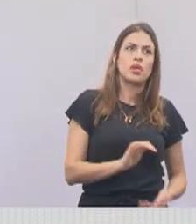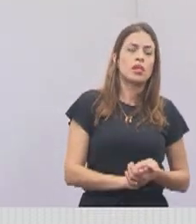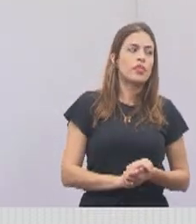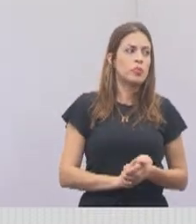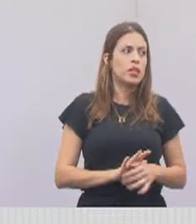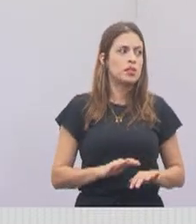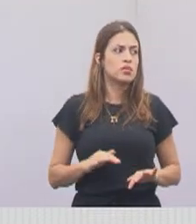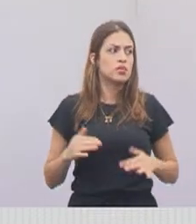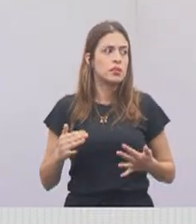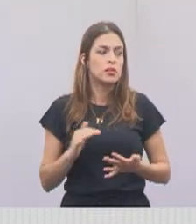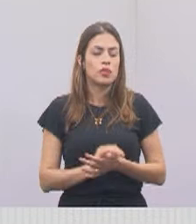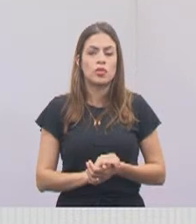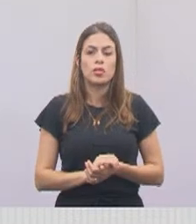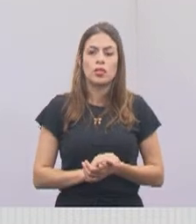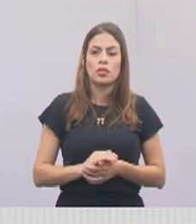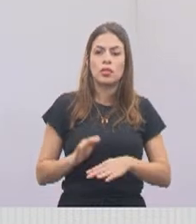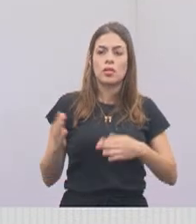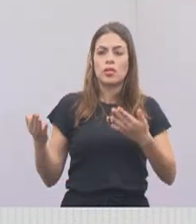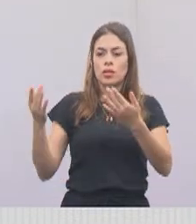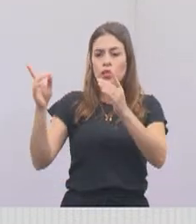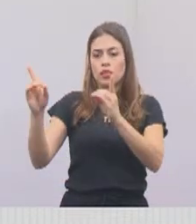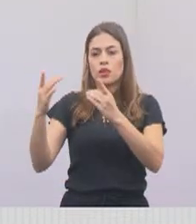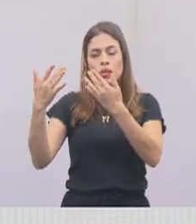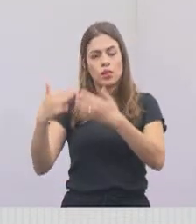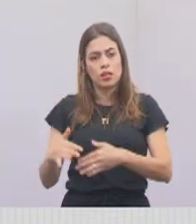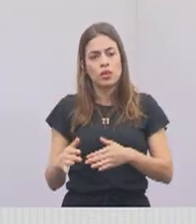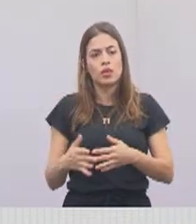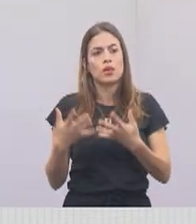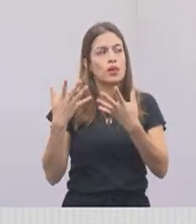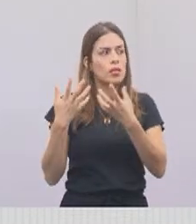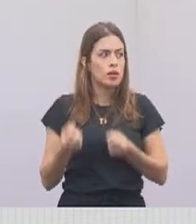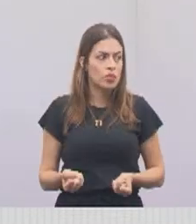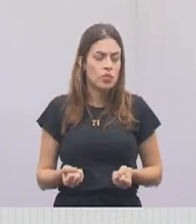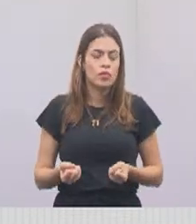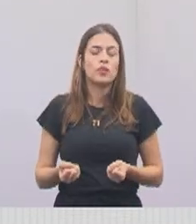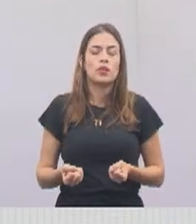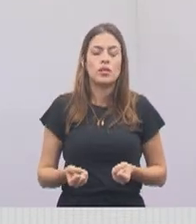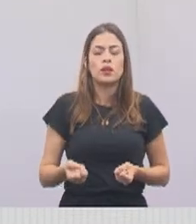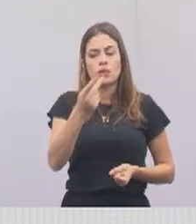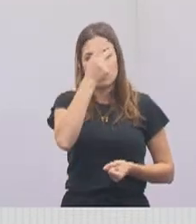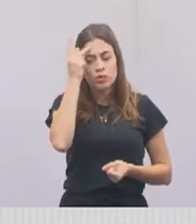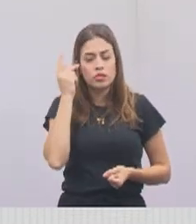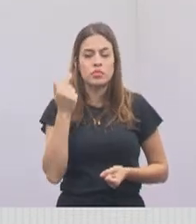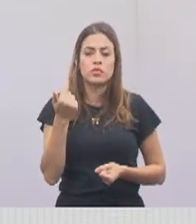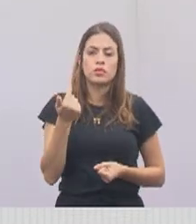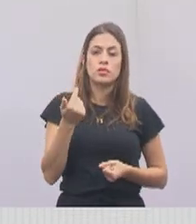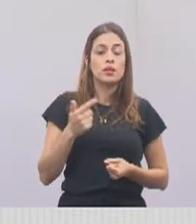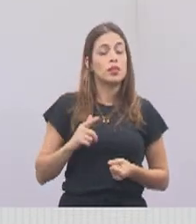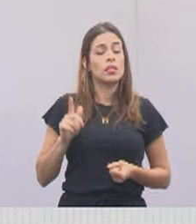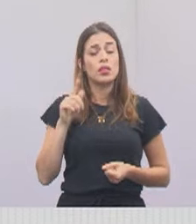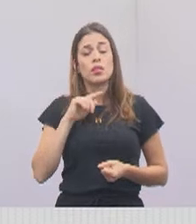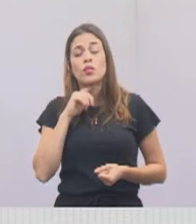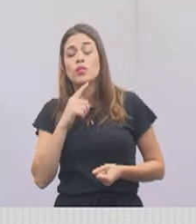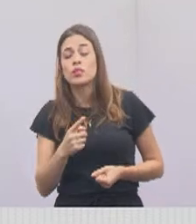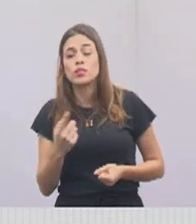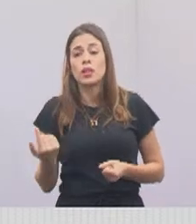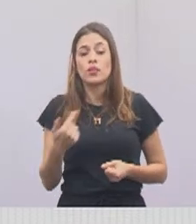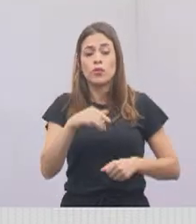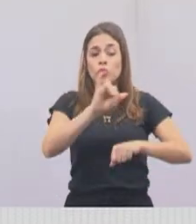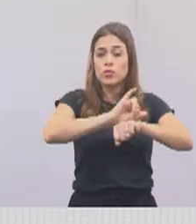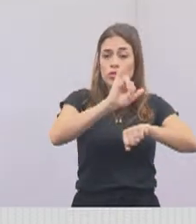para atender e acolher as pessoas que não têm condições, às vezes, de vir para o centro para desenvolver uma atividade.